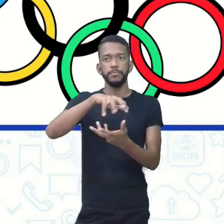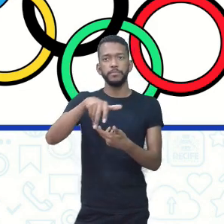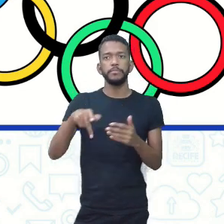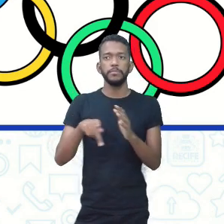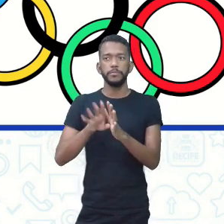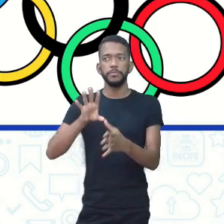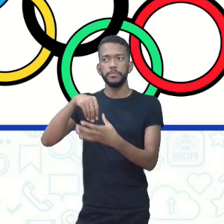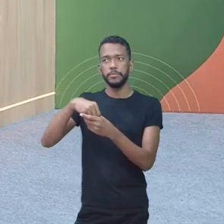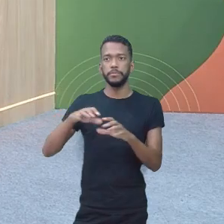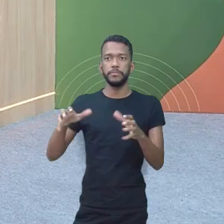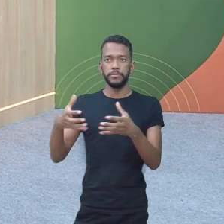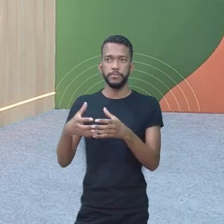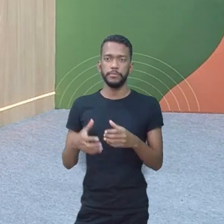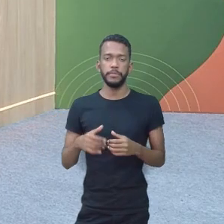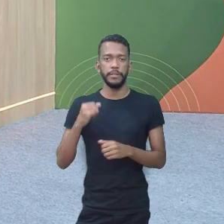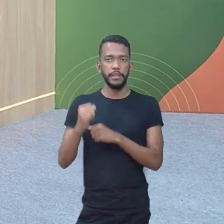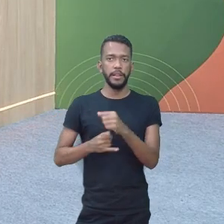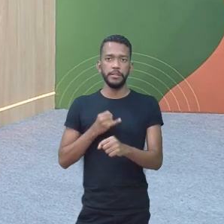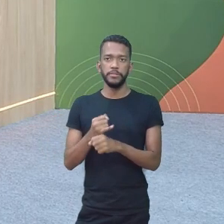Comitê Olímpico Internacional.